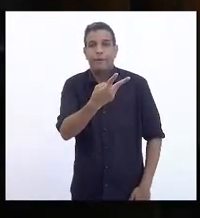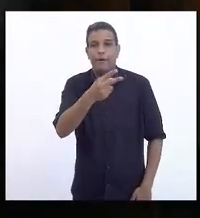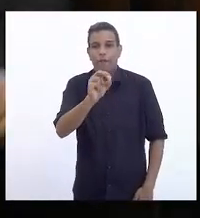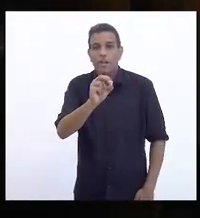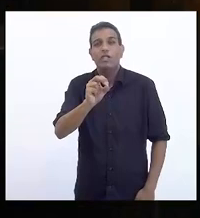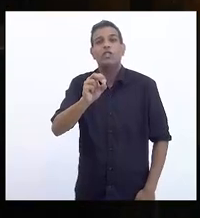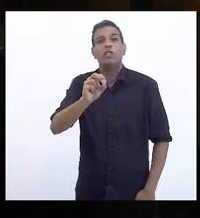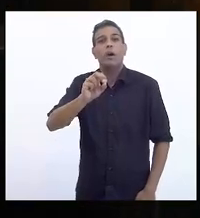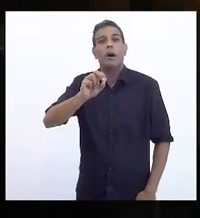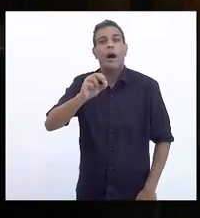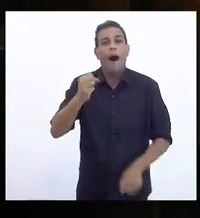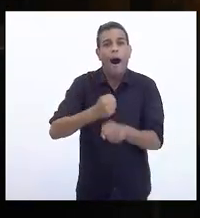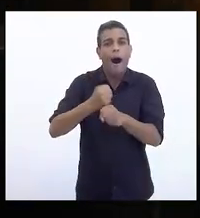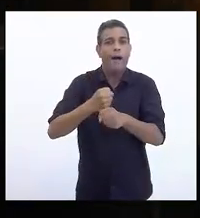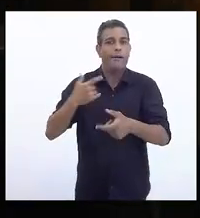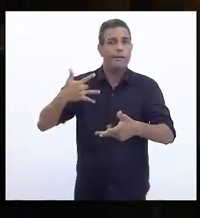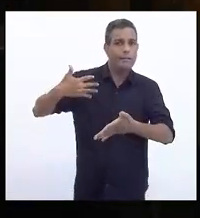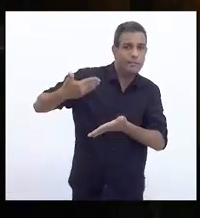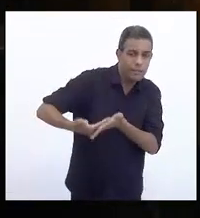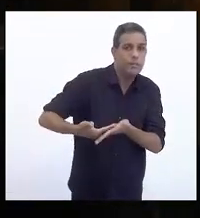anos,